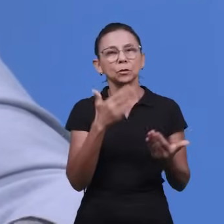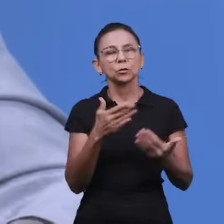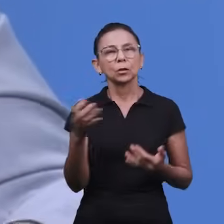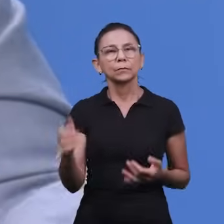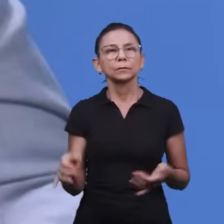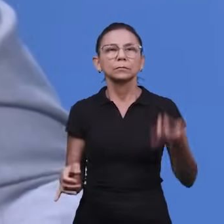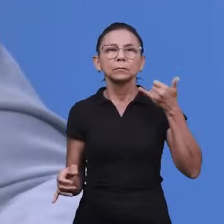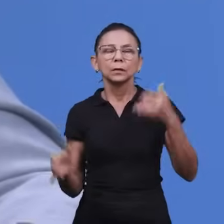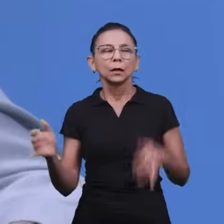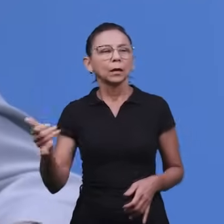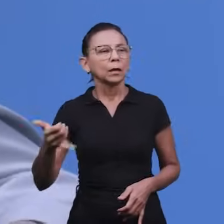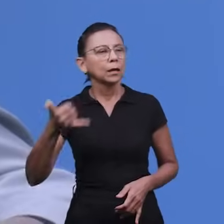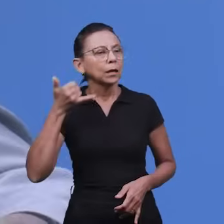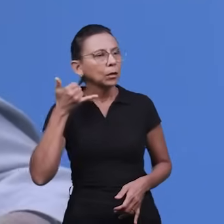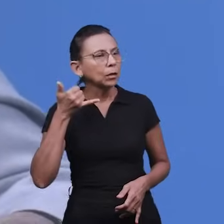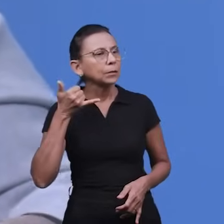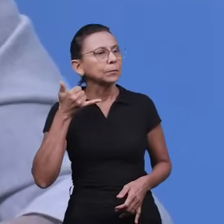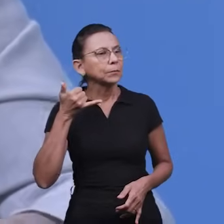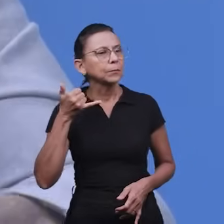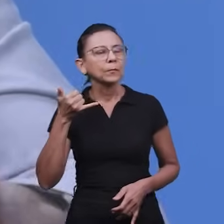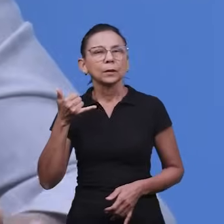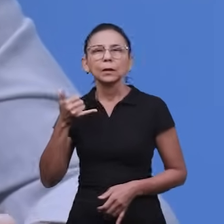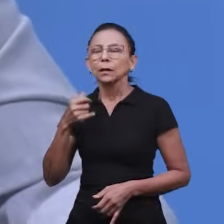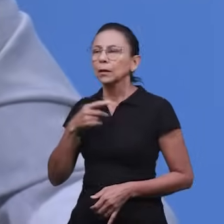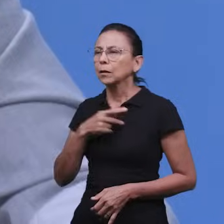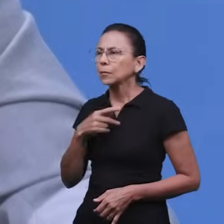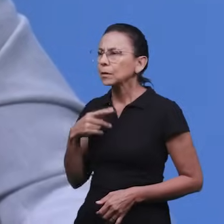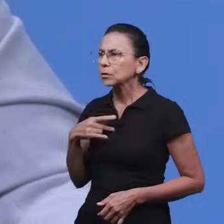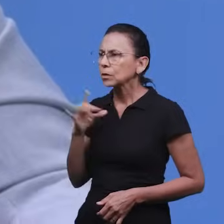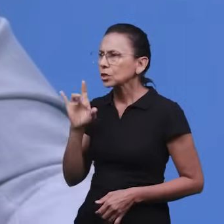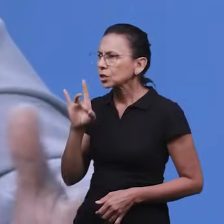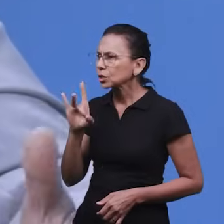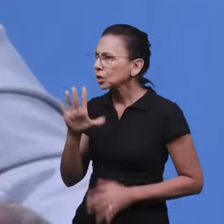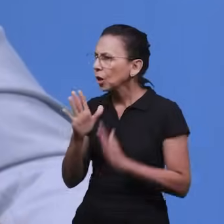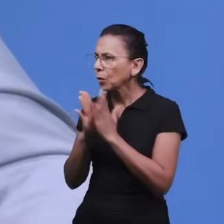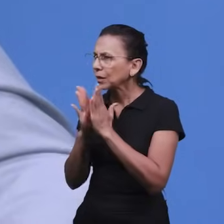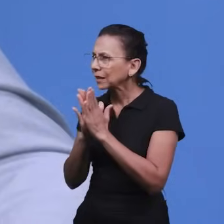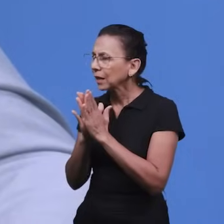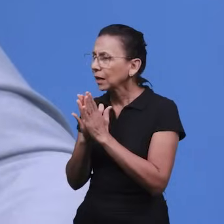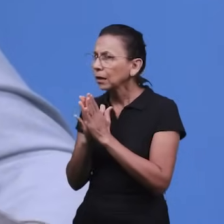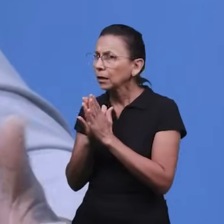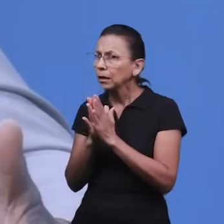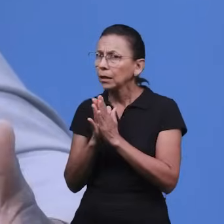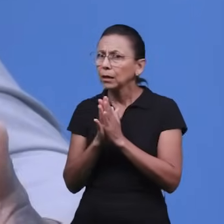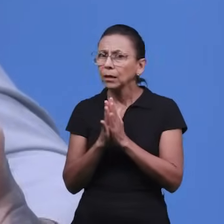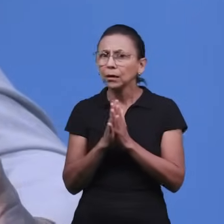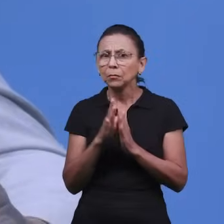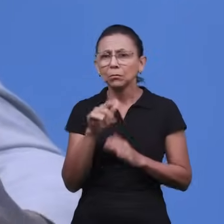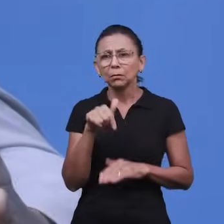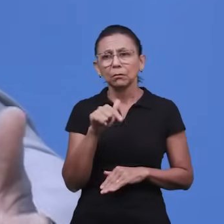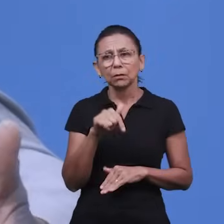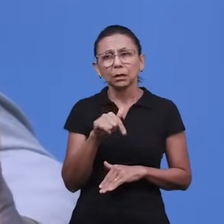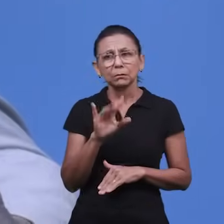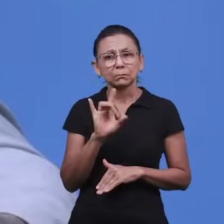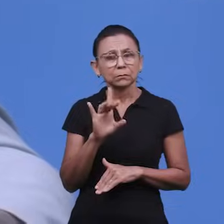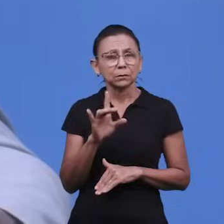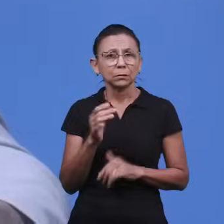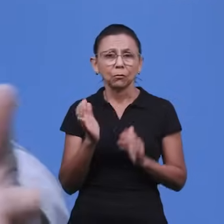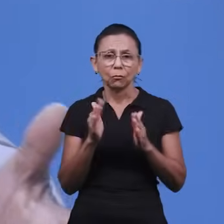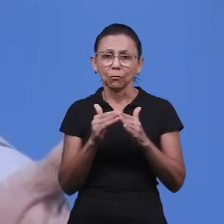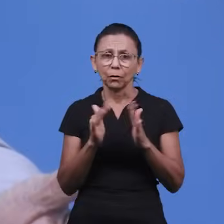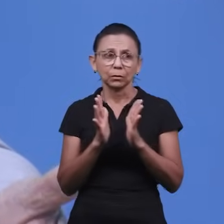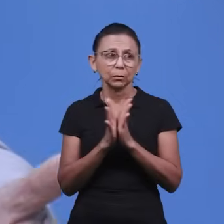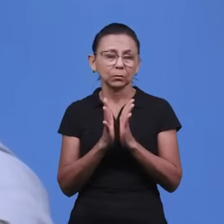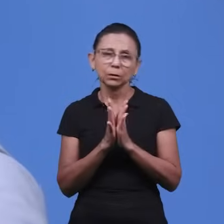perguntou: pastor, o senhor só vai orar? Eu falei: bom, aqui é um canal para orarmos,